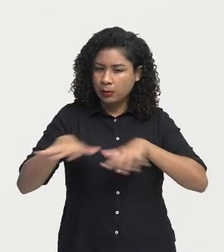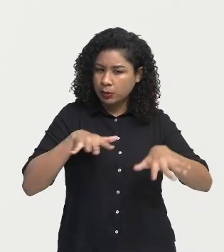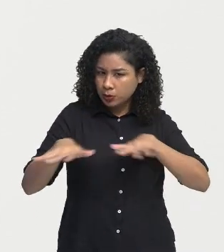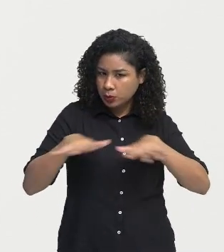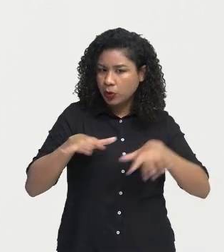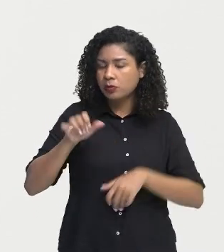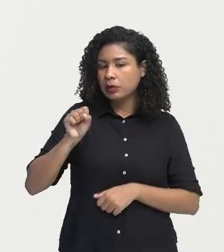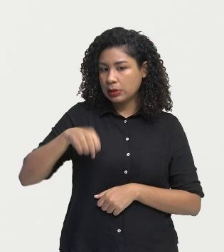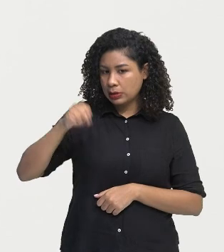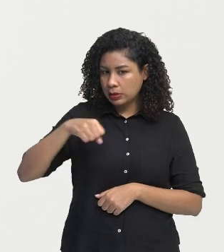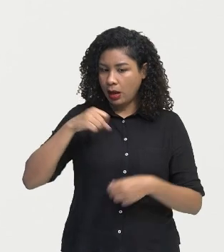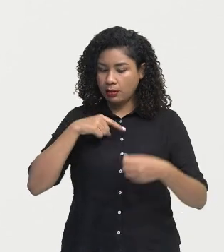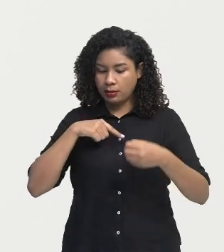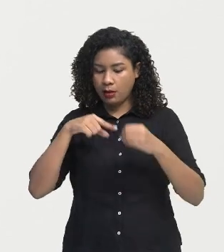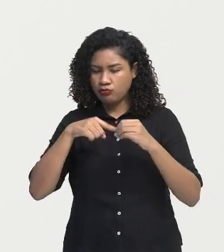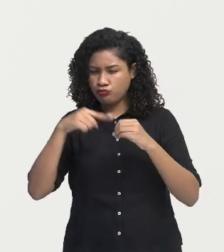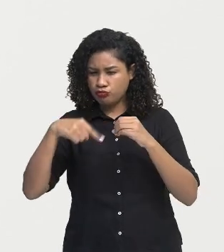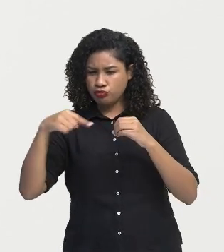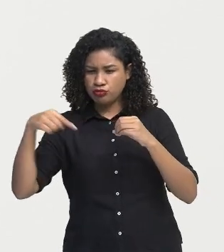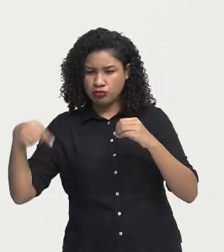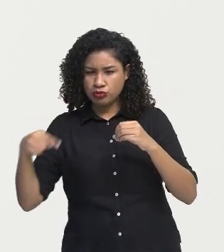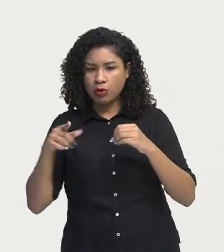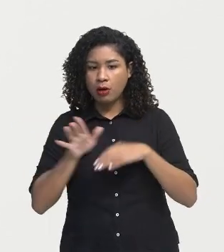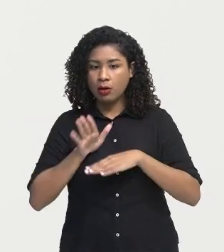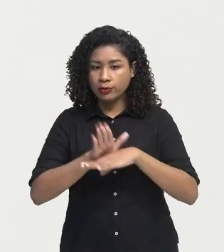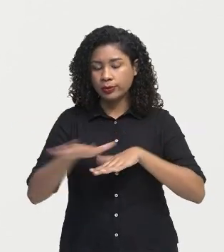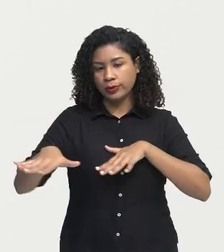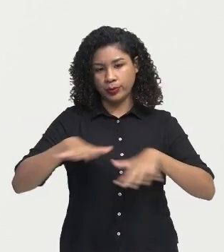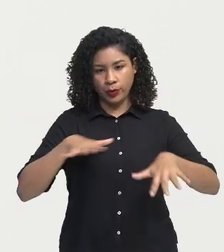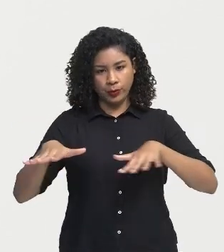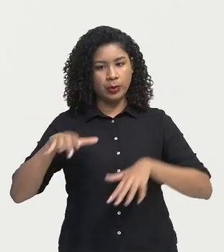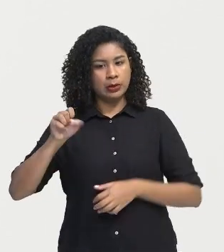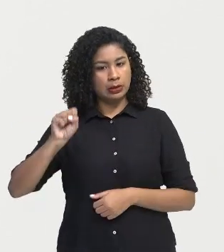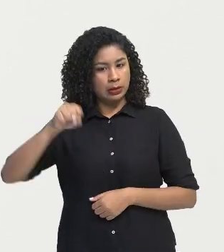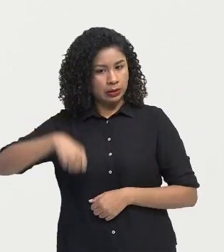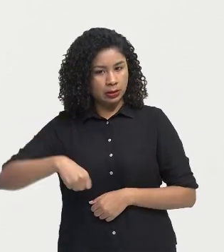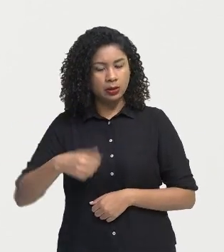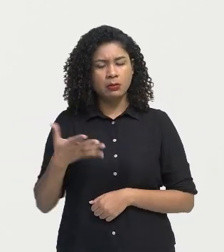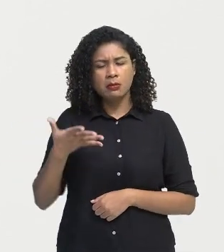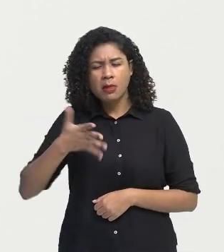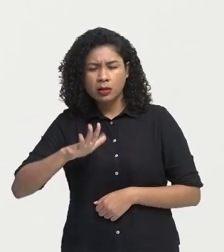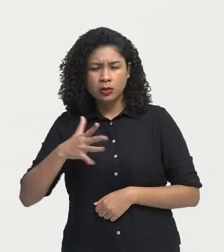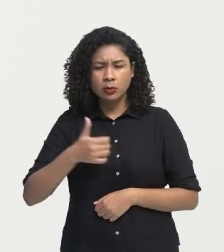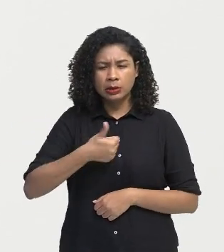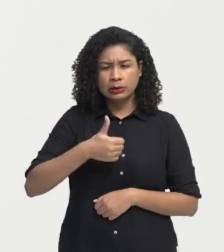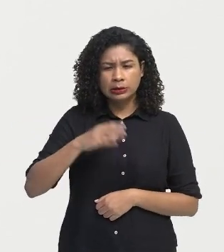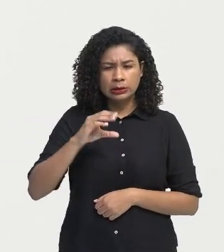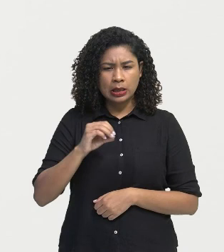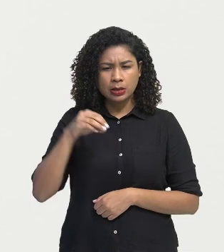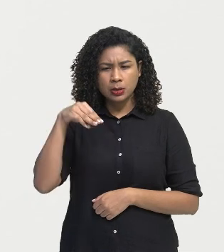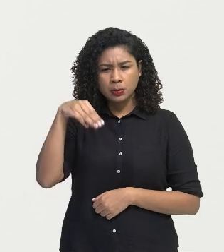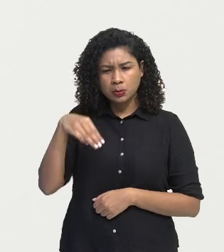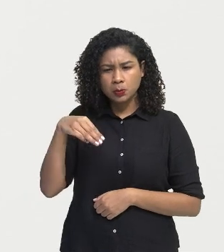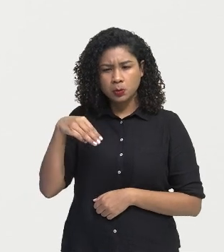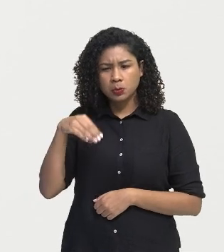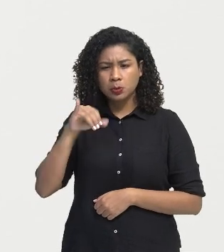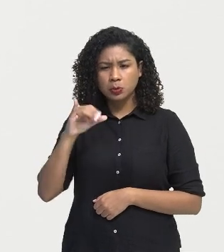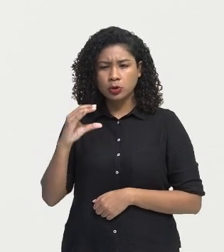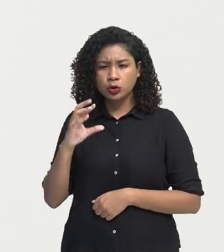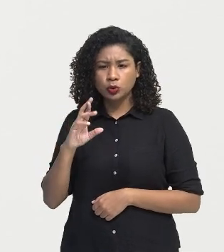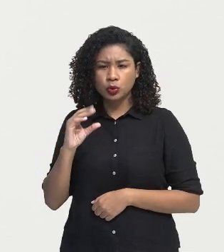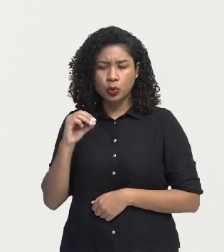que o flagelo vai auxiliar essa alga a se movimentar, de cerca de 10 micrômetros